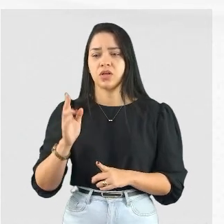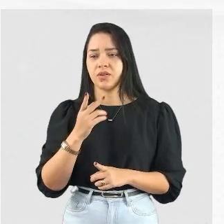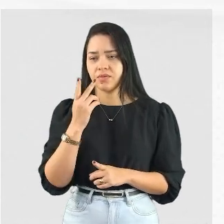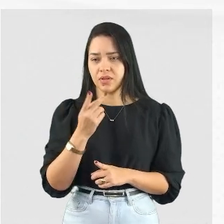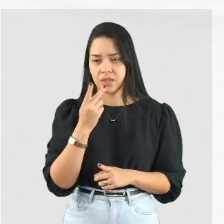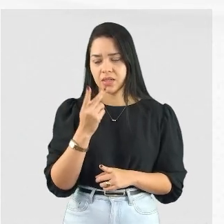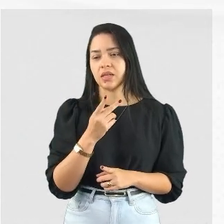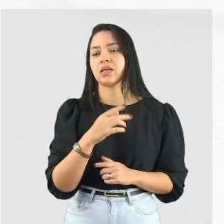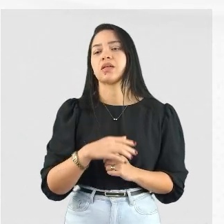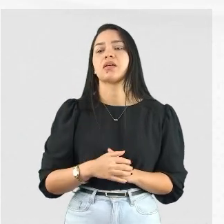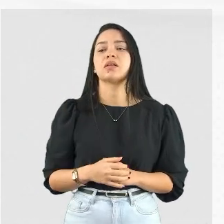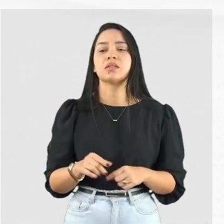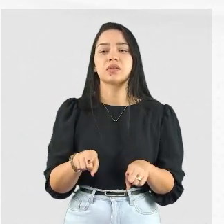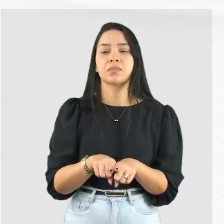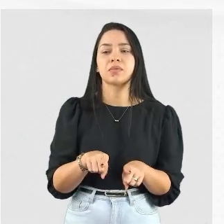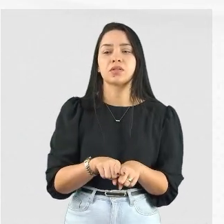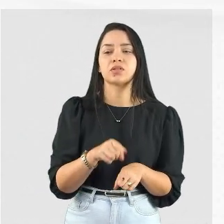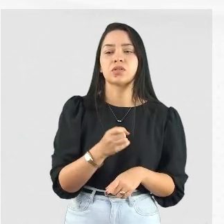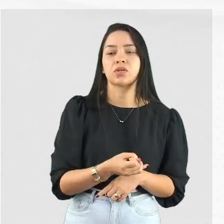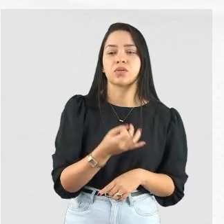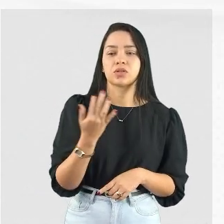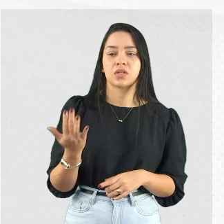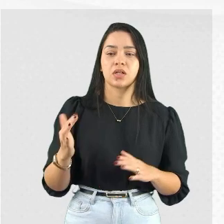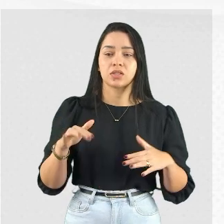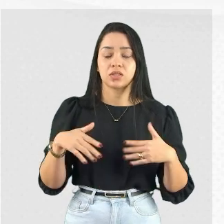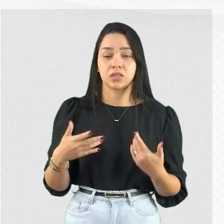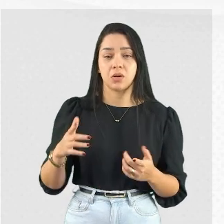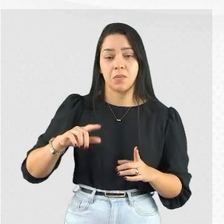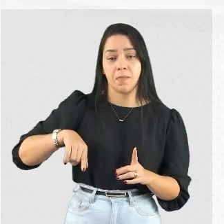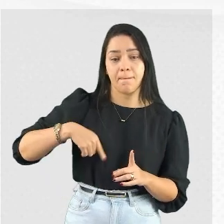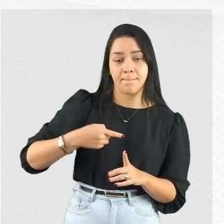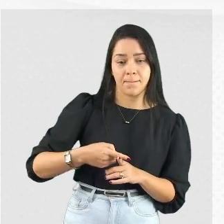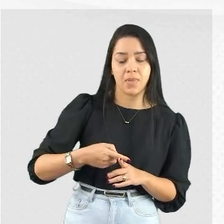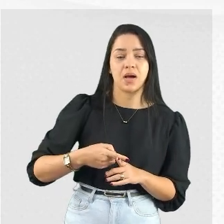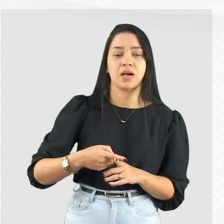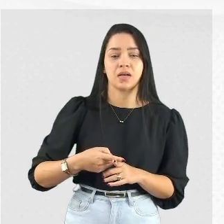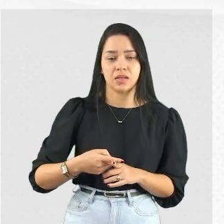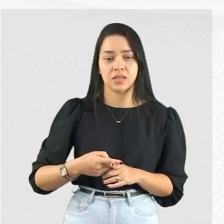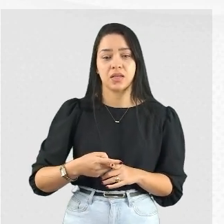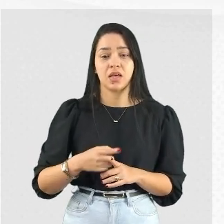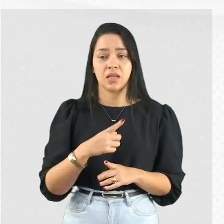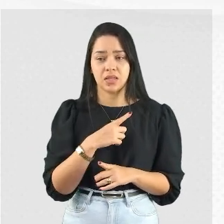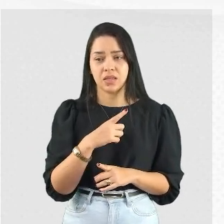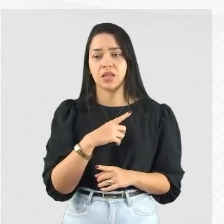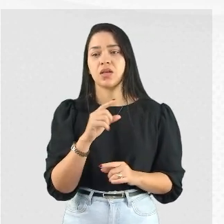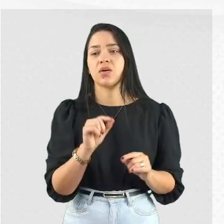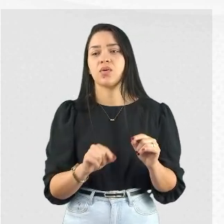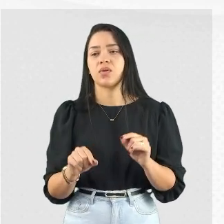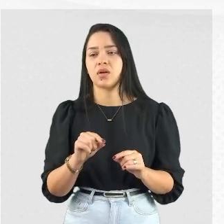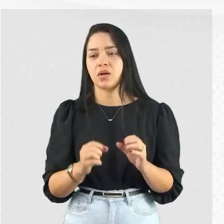aditivo, de adição, né? De quantidade. Então, quanto mais genes ativos, né? Eu tenho mais a